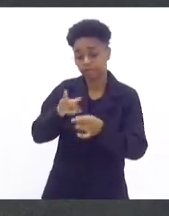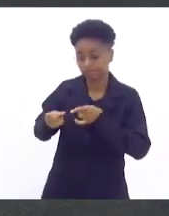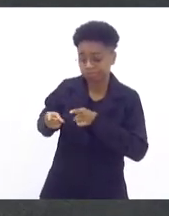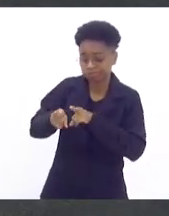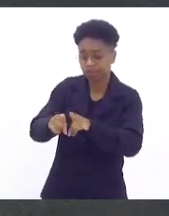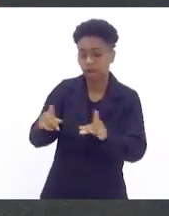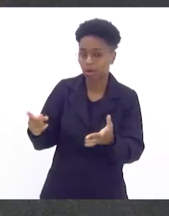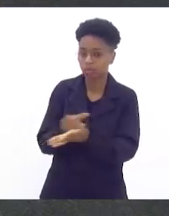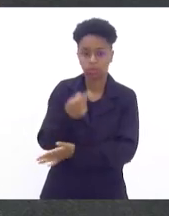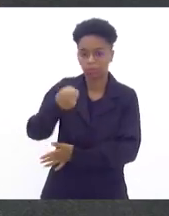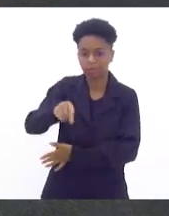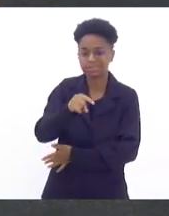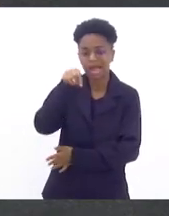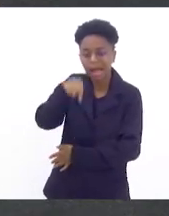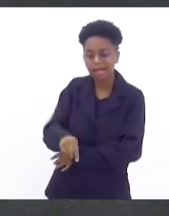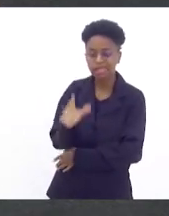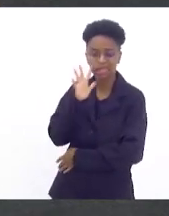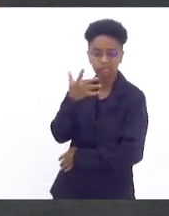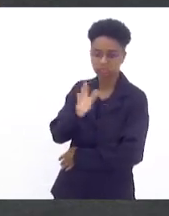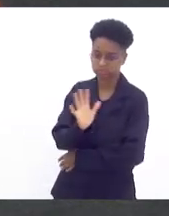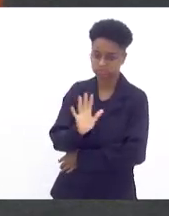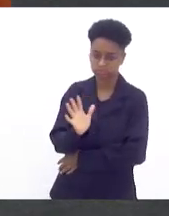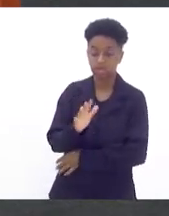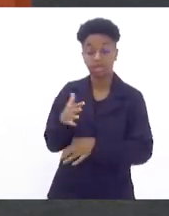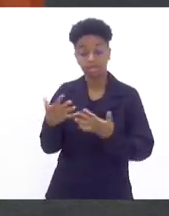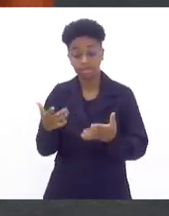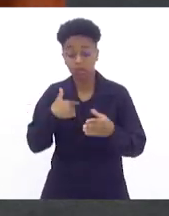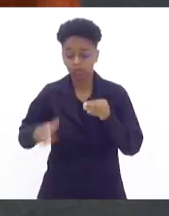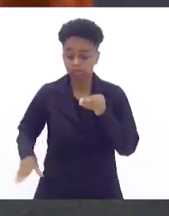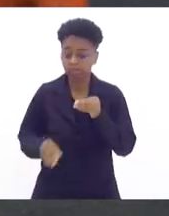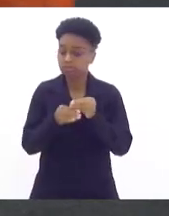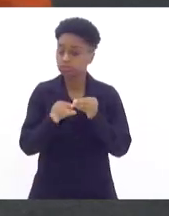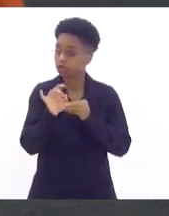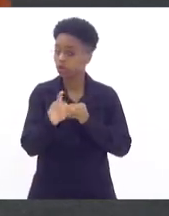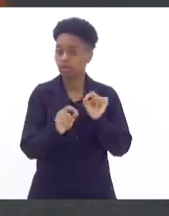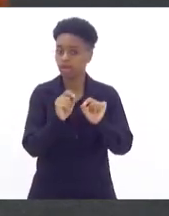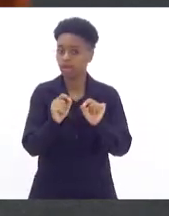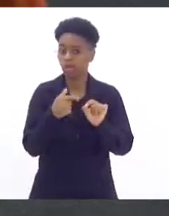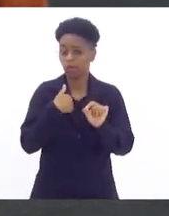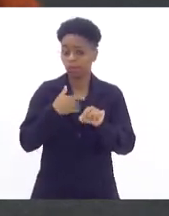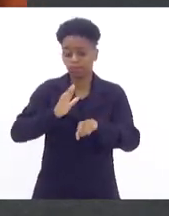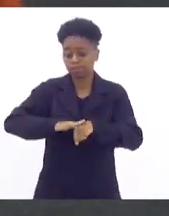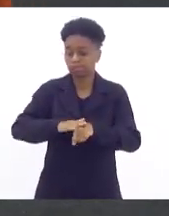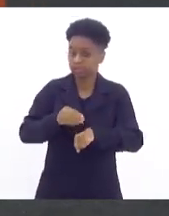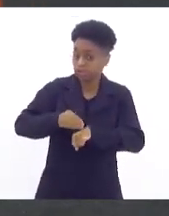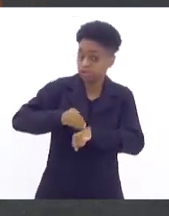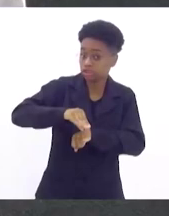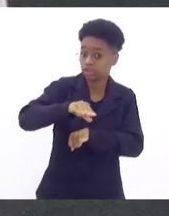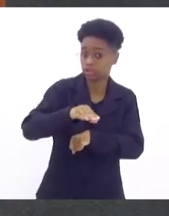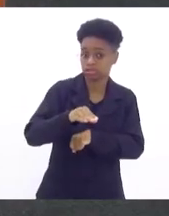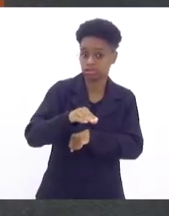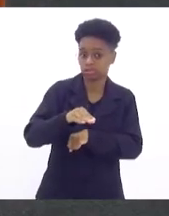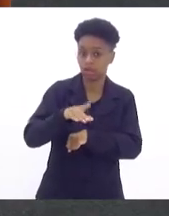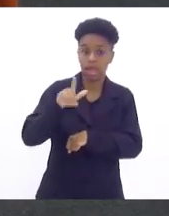que não precisa vir a casa então ratificando reiterando eu pego faço a indicação que foi uma obra também que foi